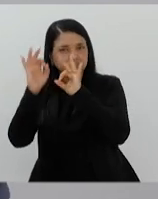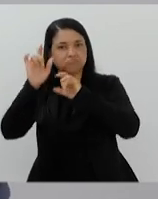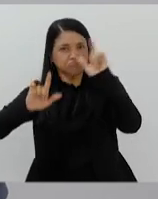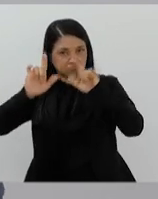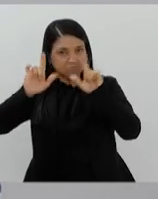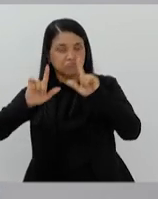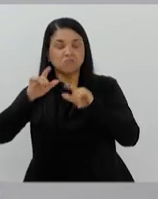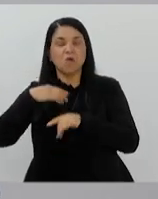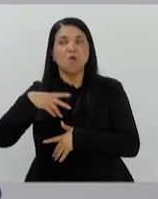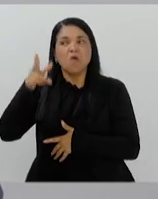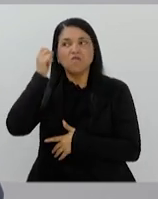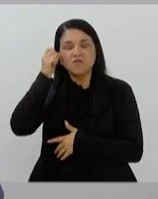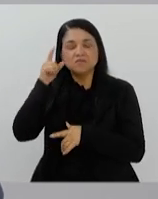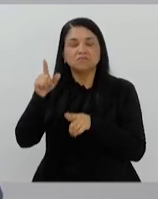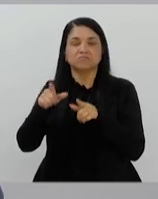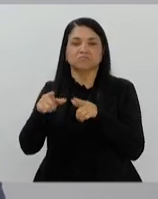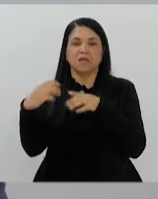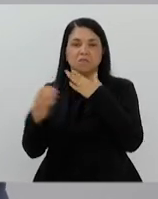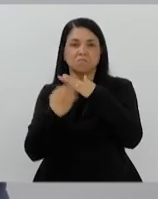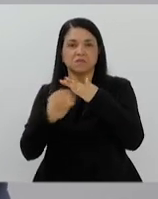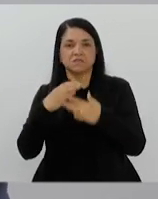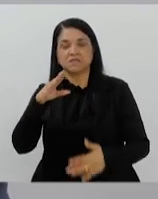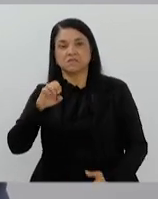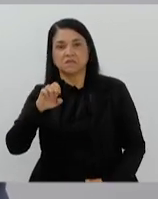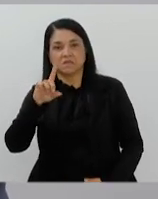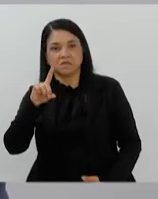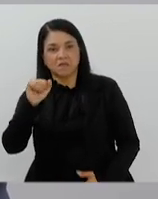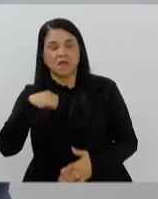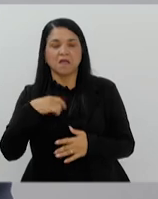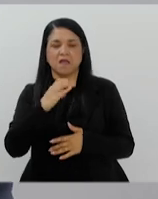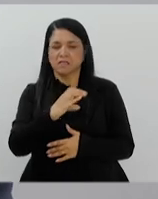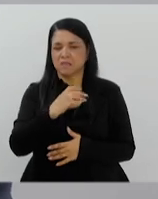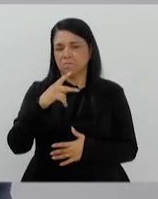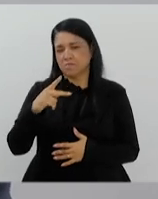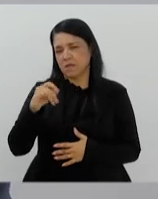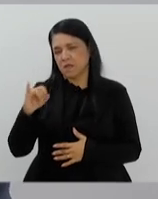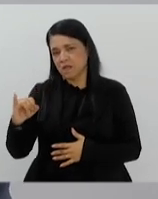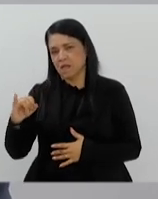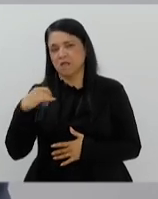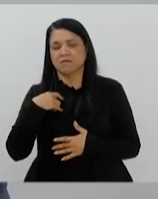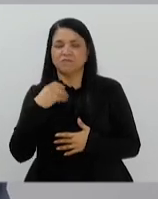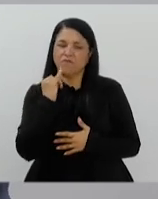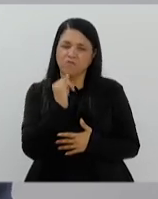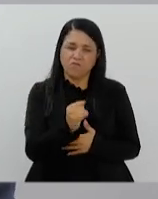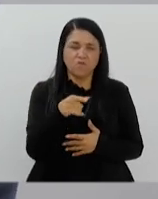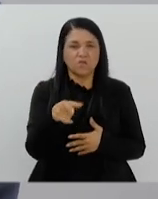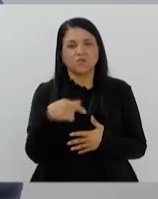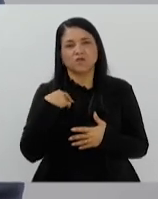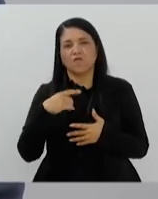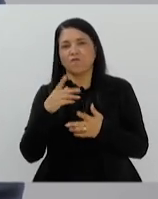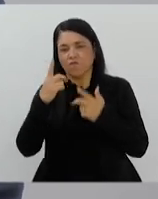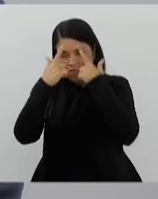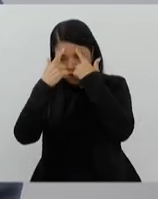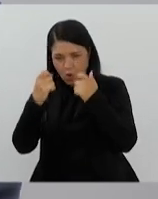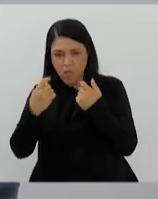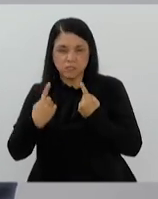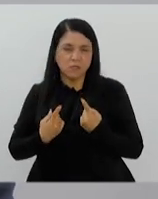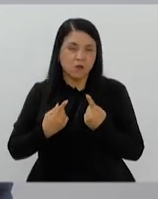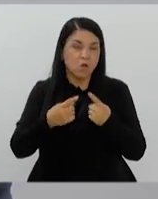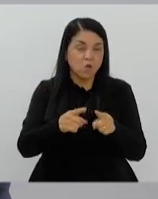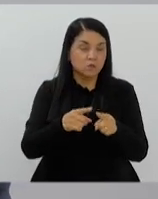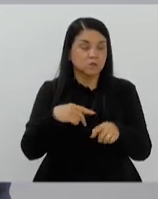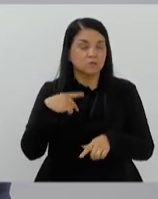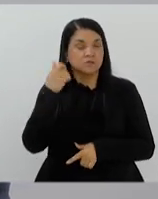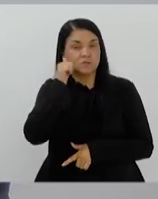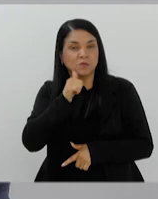própria cedai vai dizer que essa CPI trouxe para cá cometeu violência política contra as mulheres que